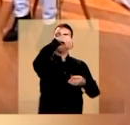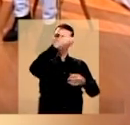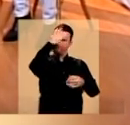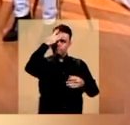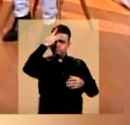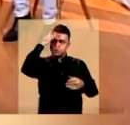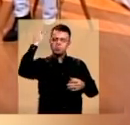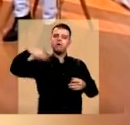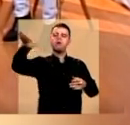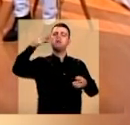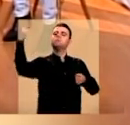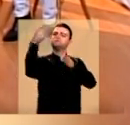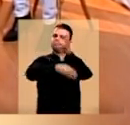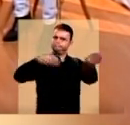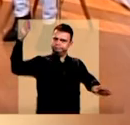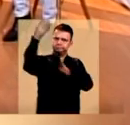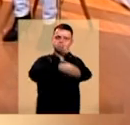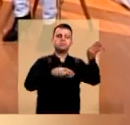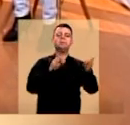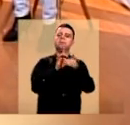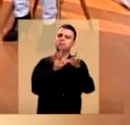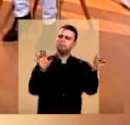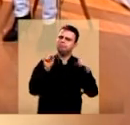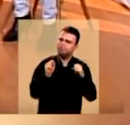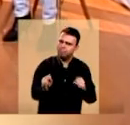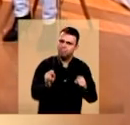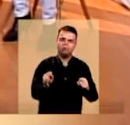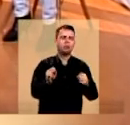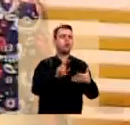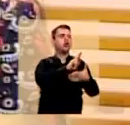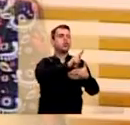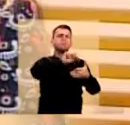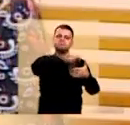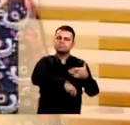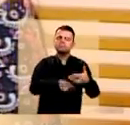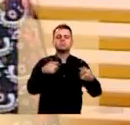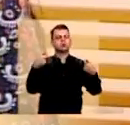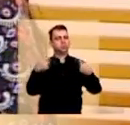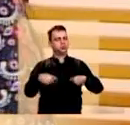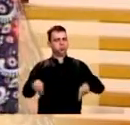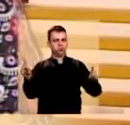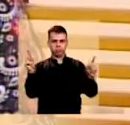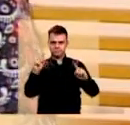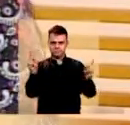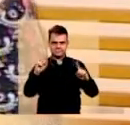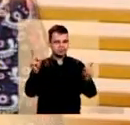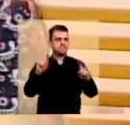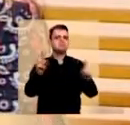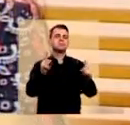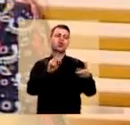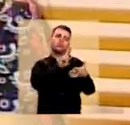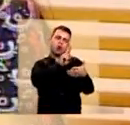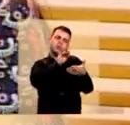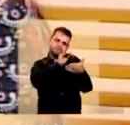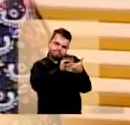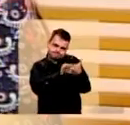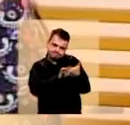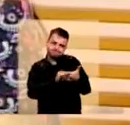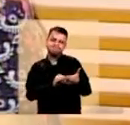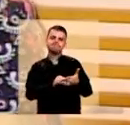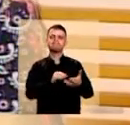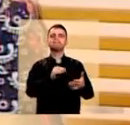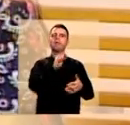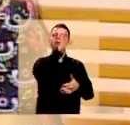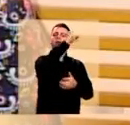aberta à população. Aberta, gratuito. Sim, não precisa ter credencial plena, Perfeito. né? Não precisa ser comerciário, é só fazer uma credencial atividade que